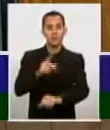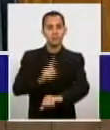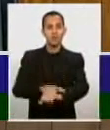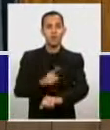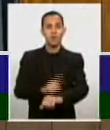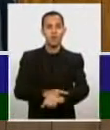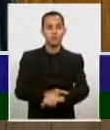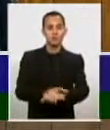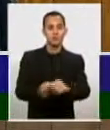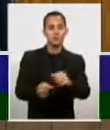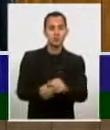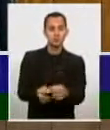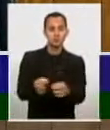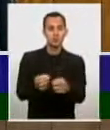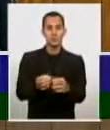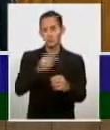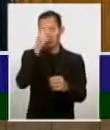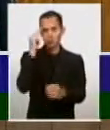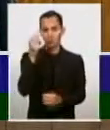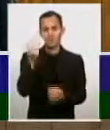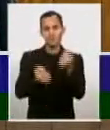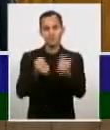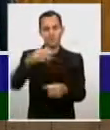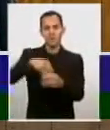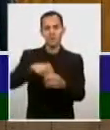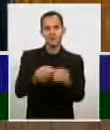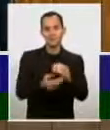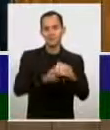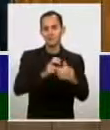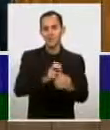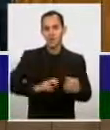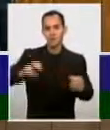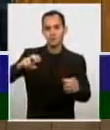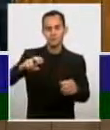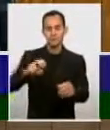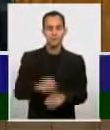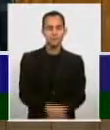imediata retirada do usuário do veículo.